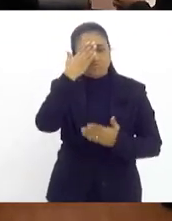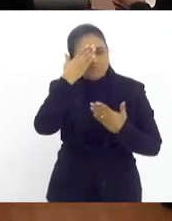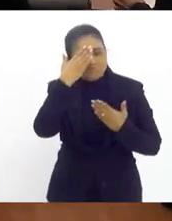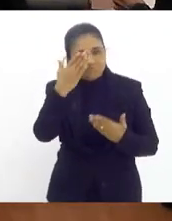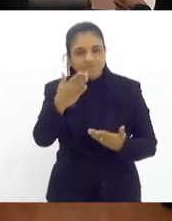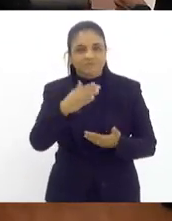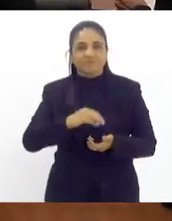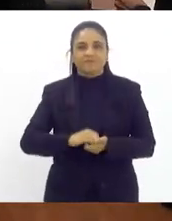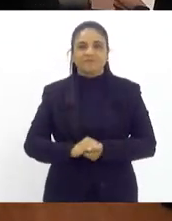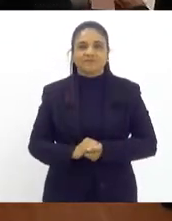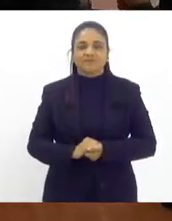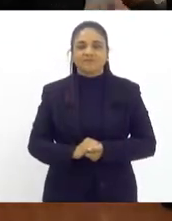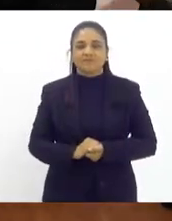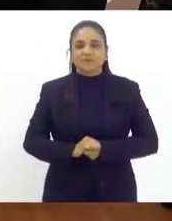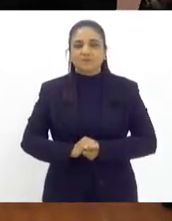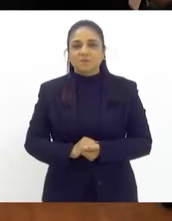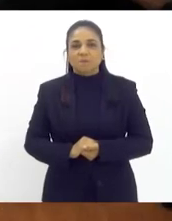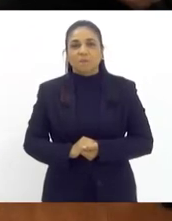Obrigado